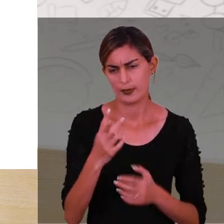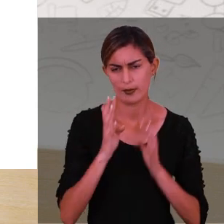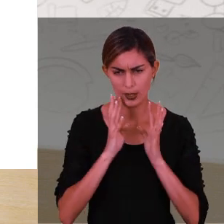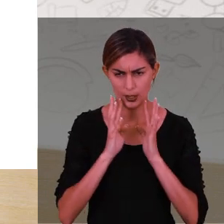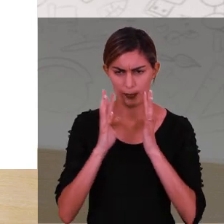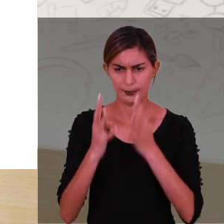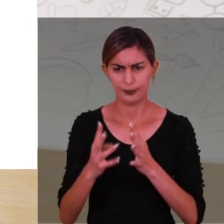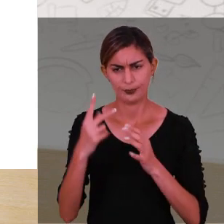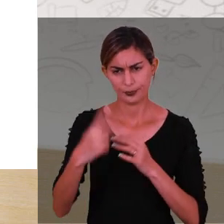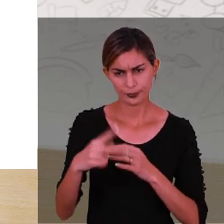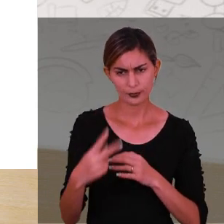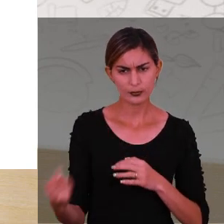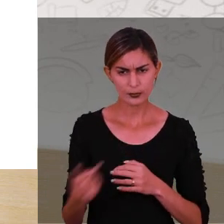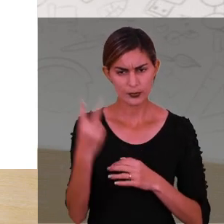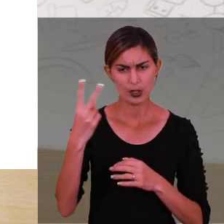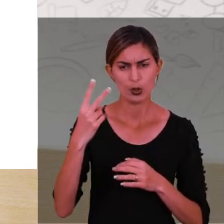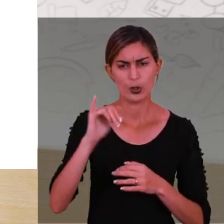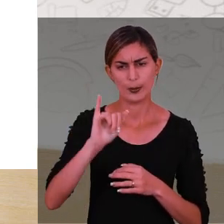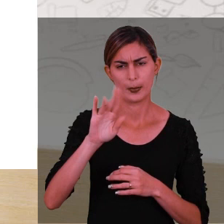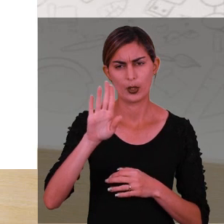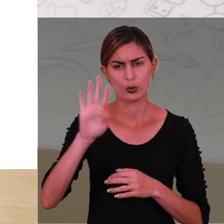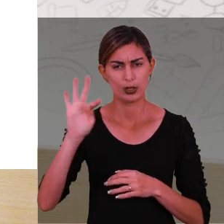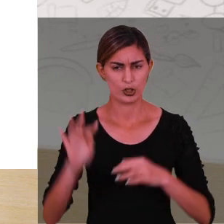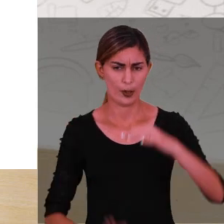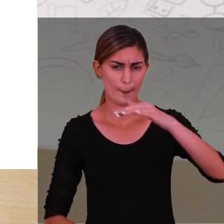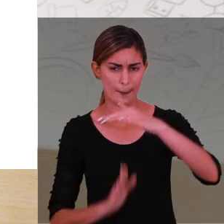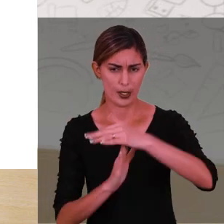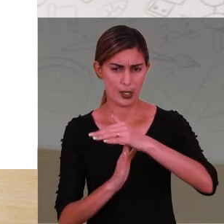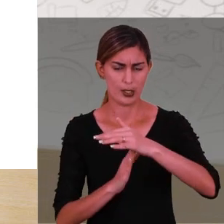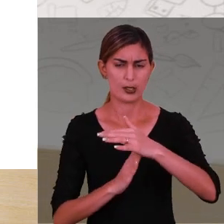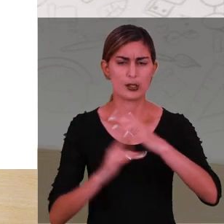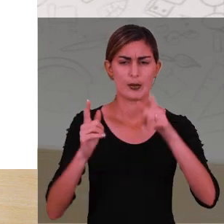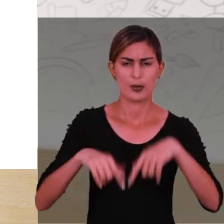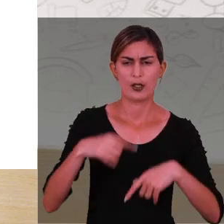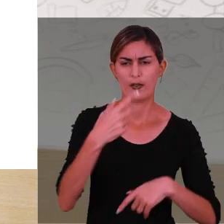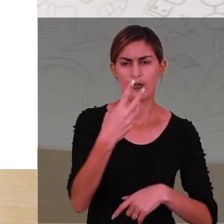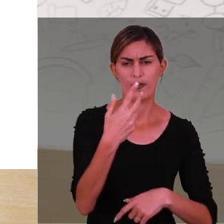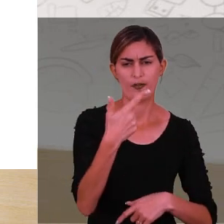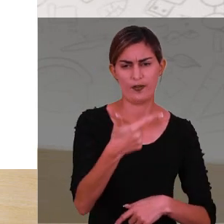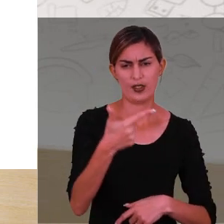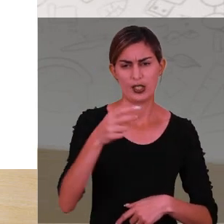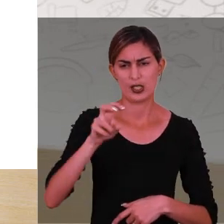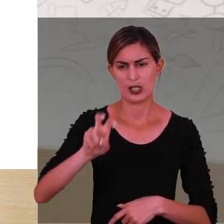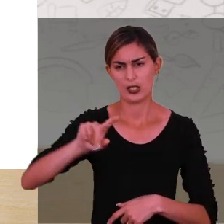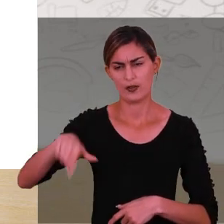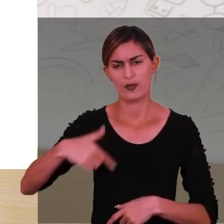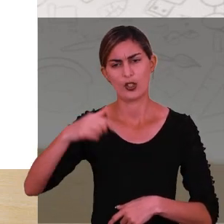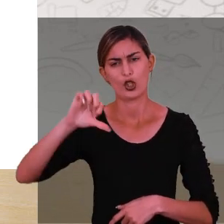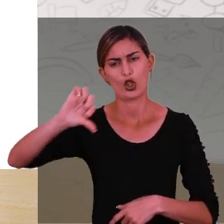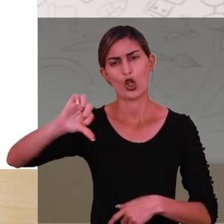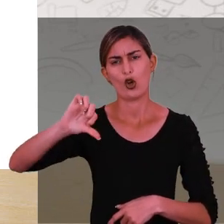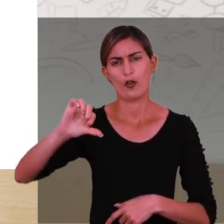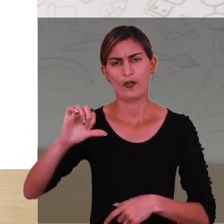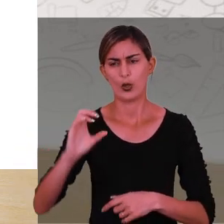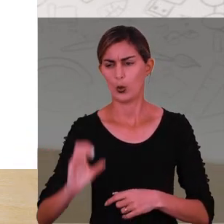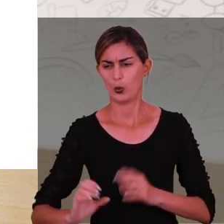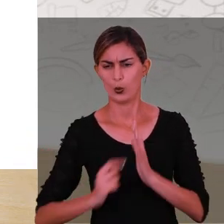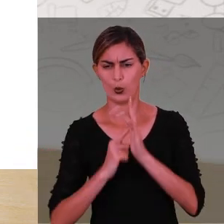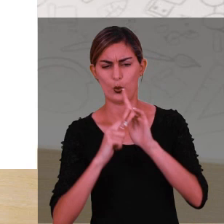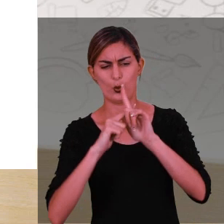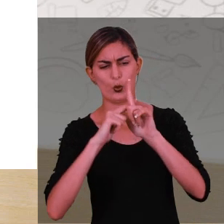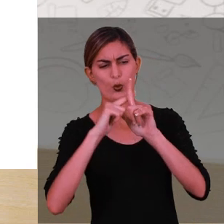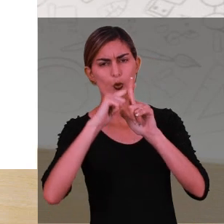pode observar, para este valor, o IBUTG máximo permitido é de 25,9 graus